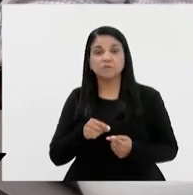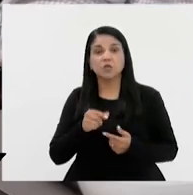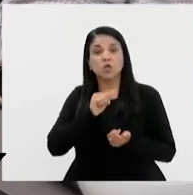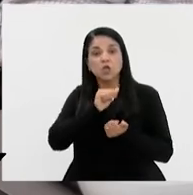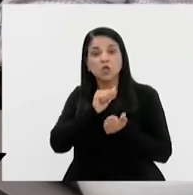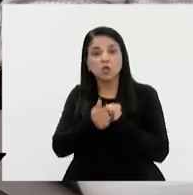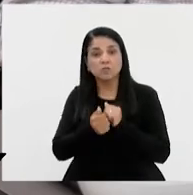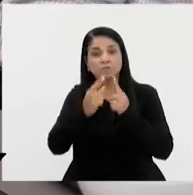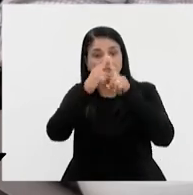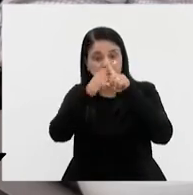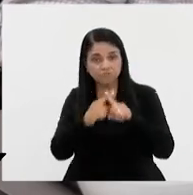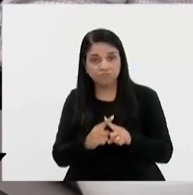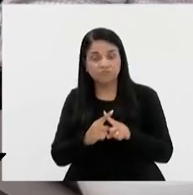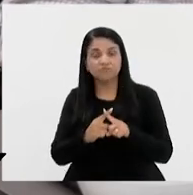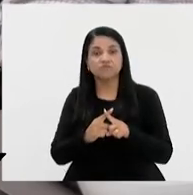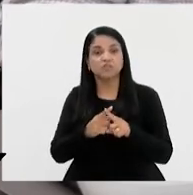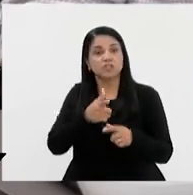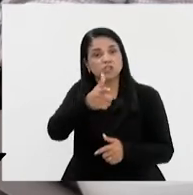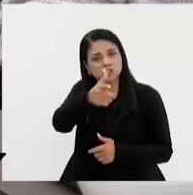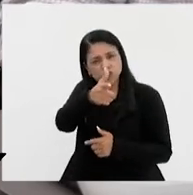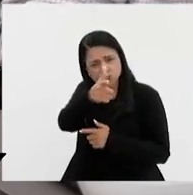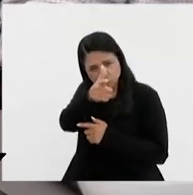de tiro, ou xadrez?